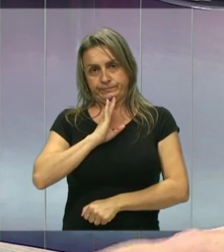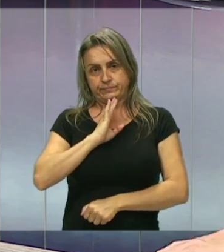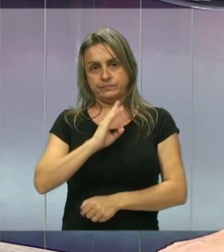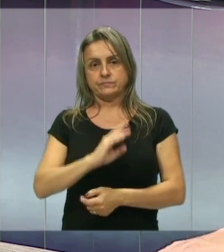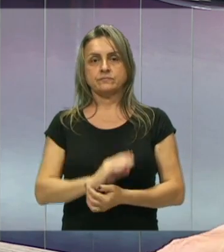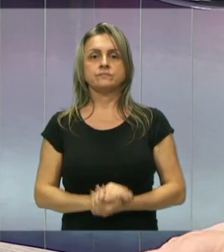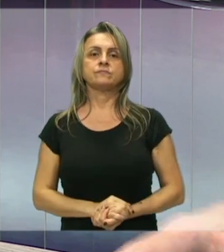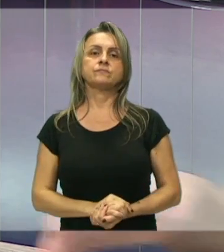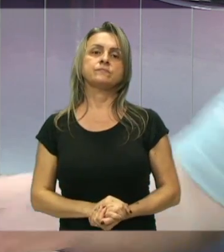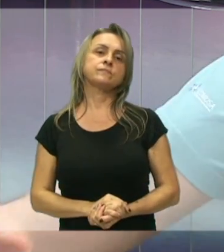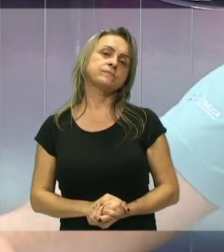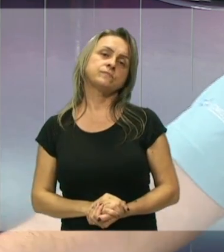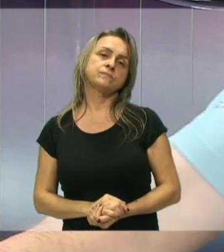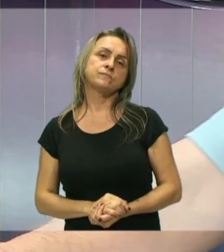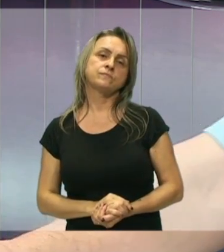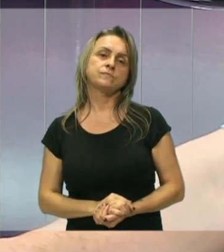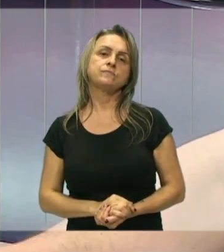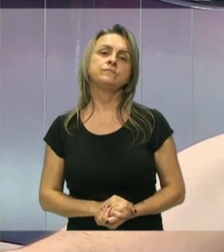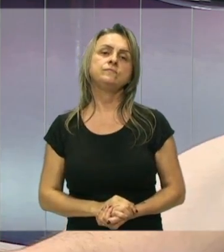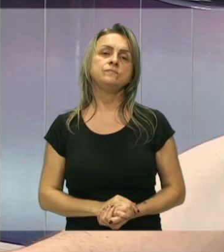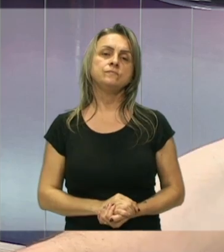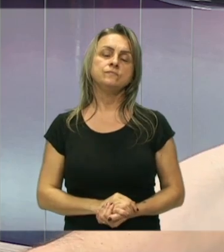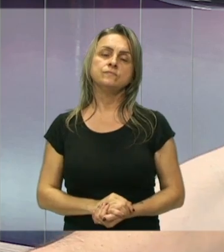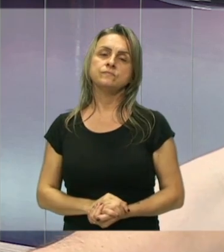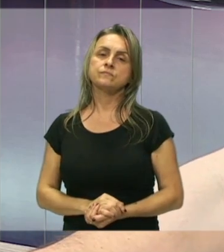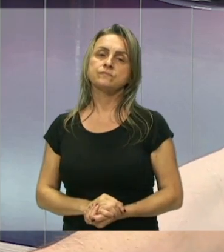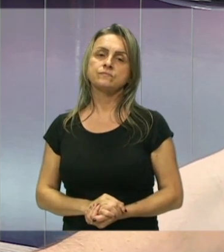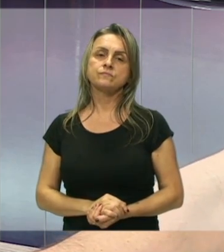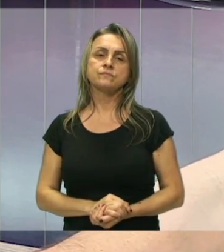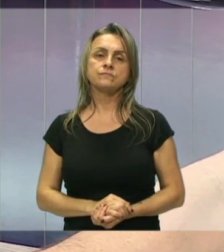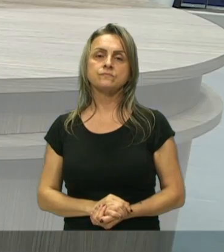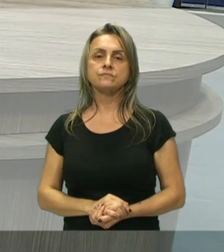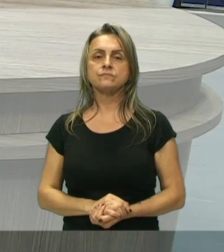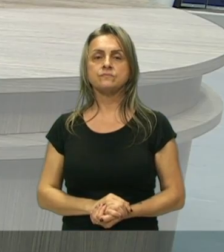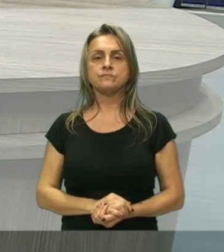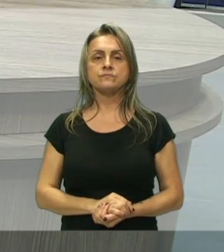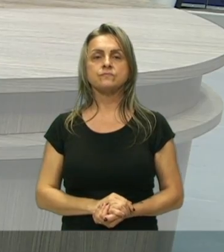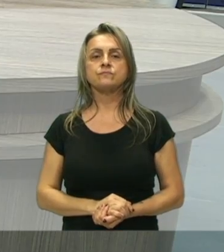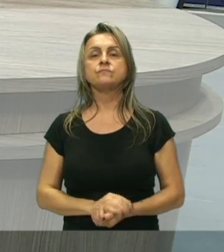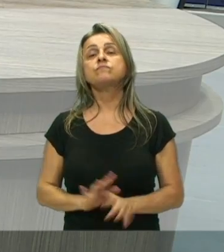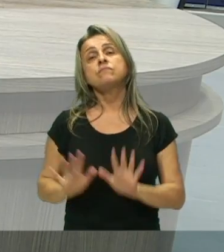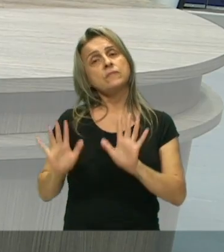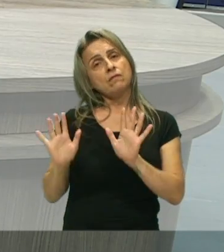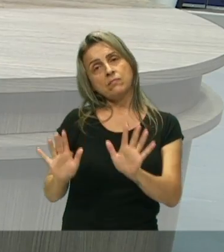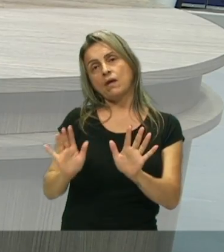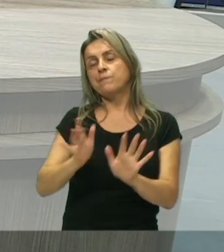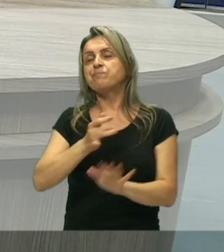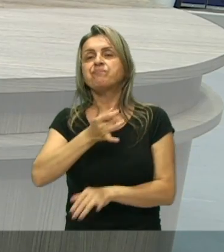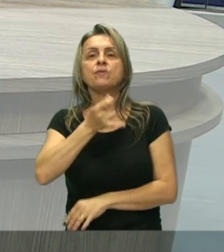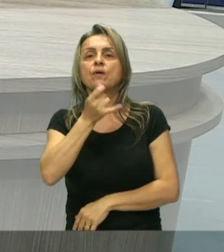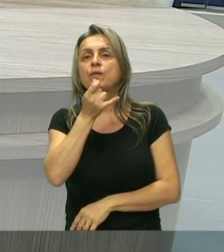digamos assim, especificamente, caso, por exemplo, uma empresa, digamos